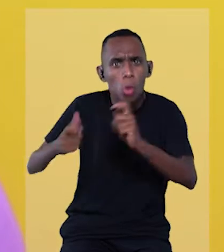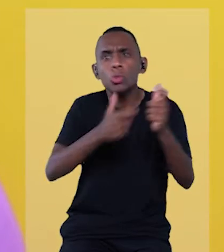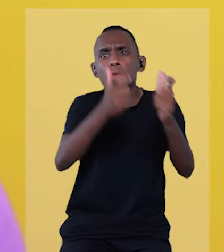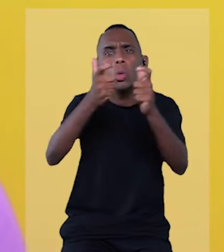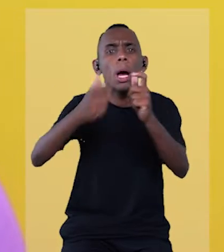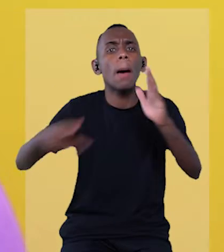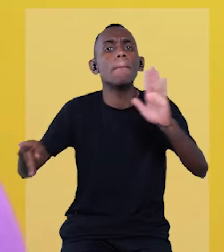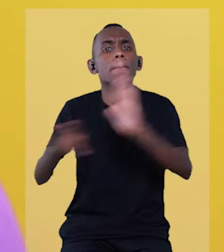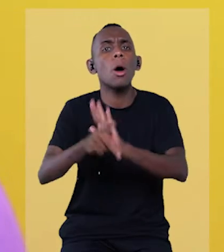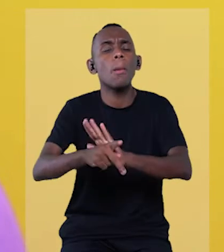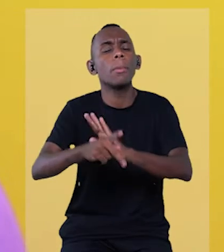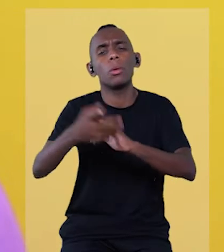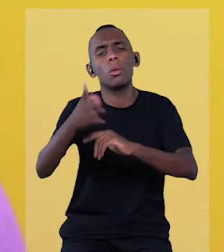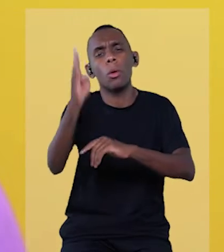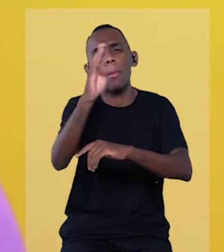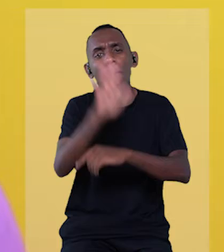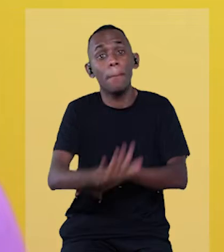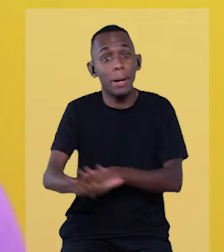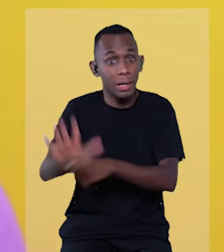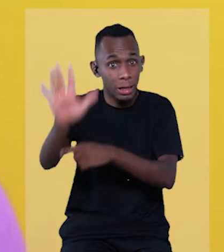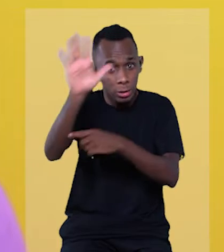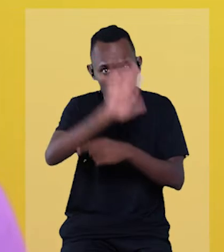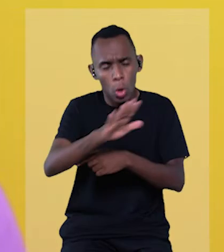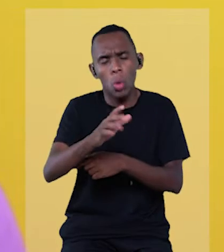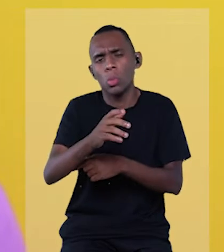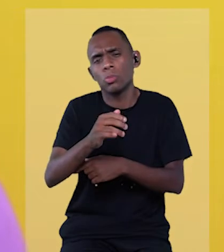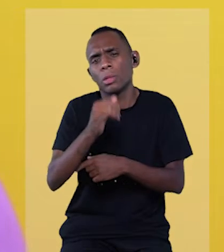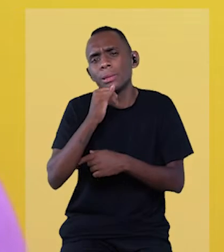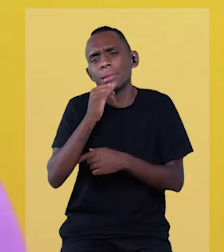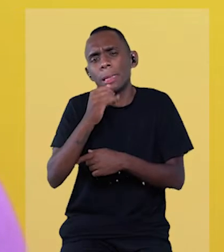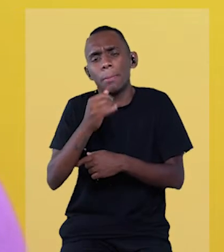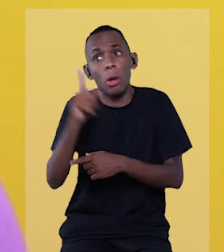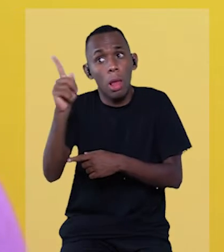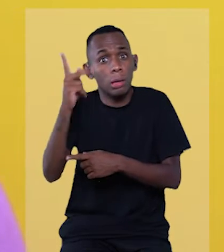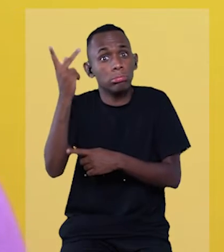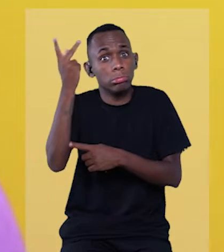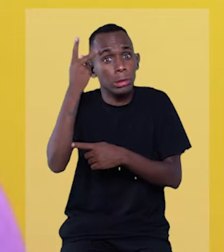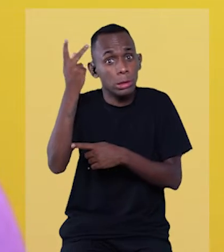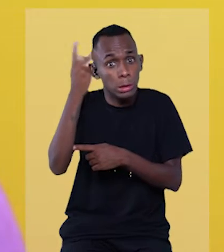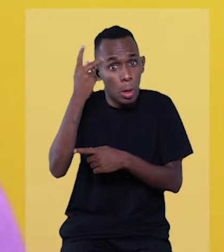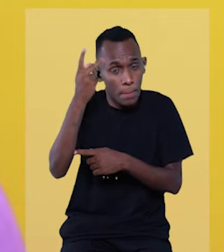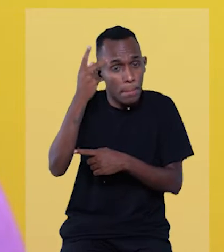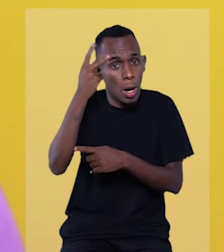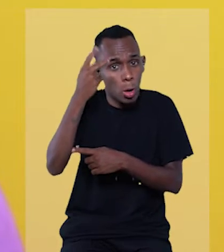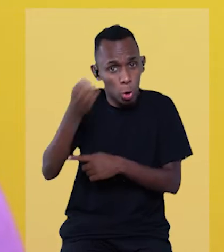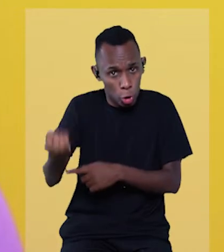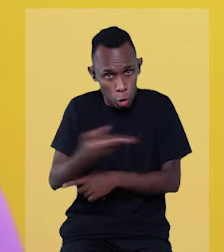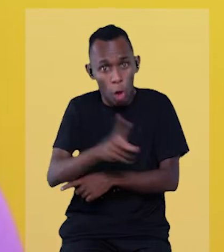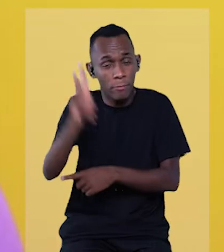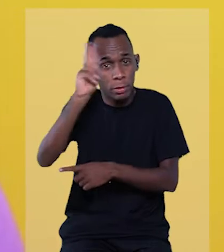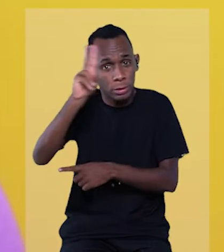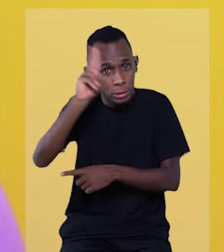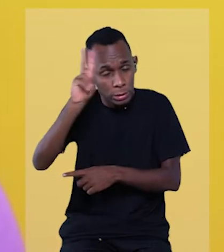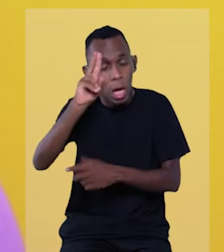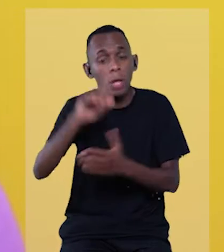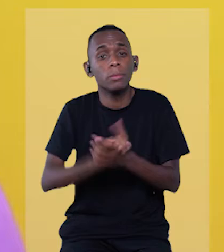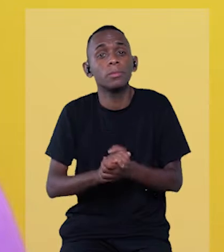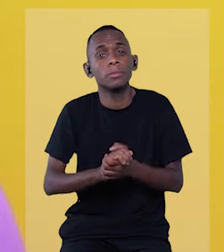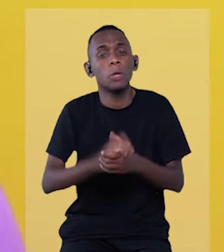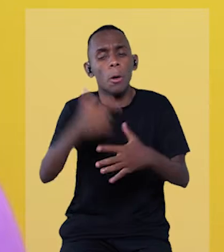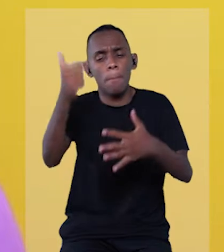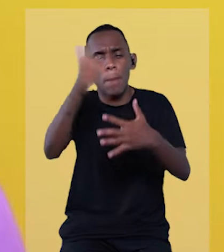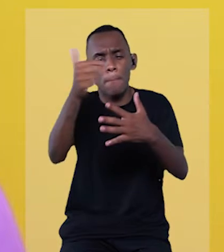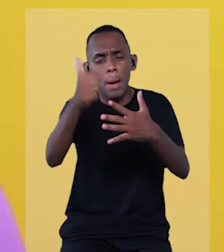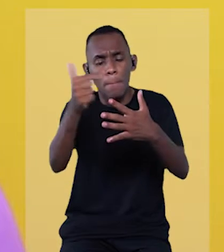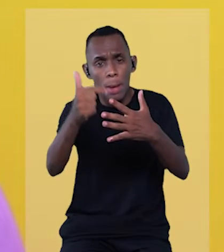Brasil, como o Laboratório Novas Histórias, de São Paulo, o Brasil Cinemundi, o